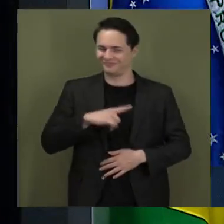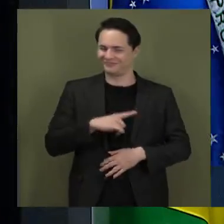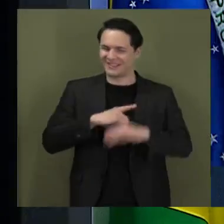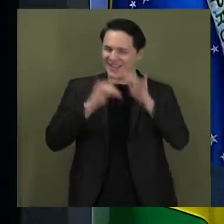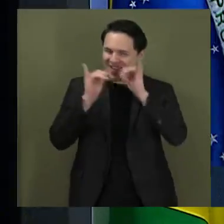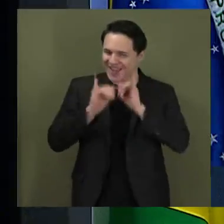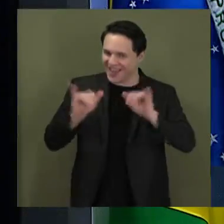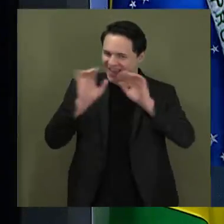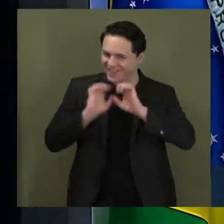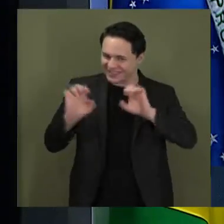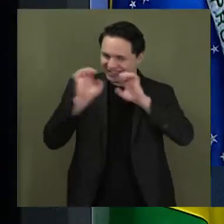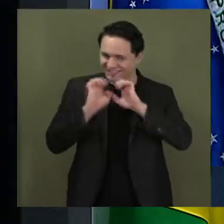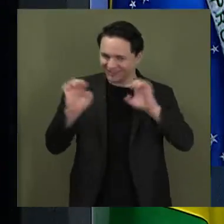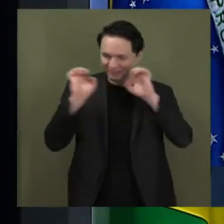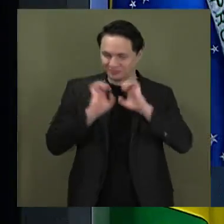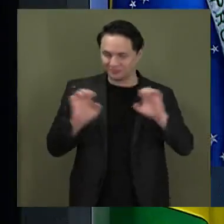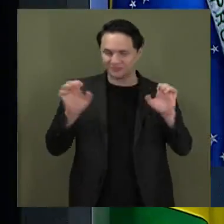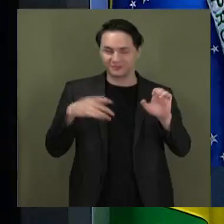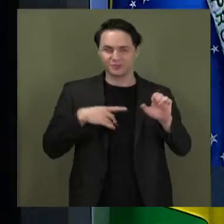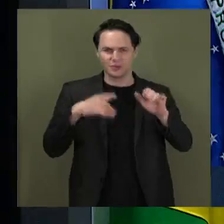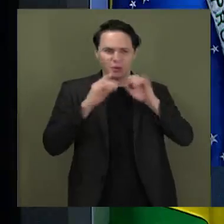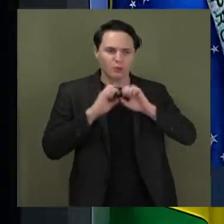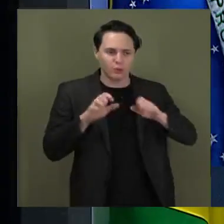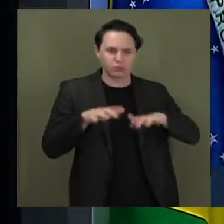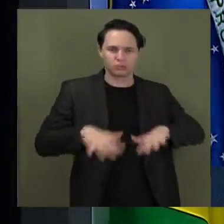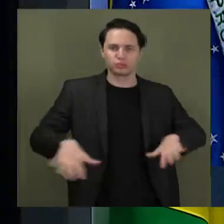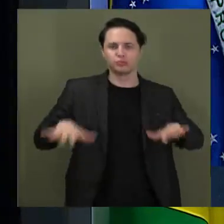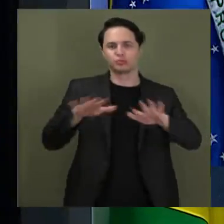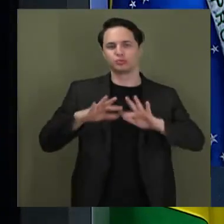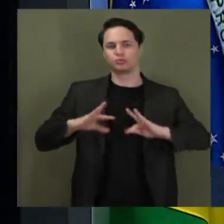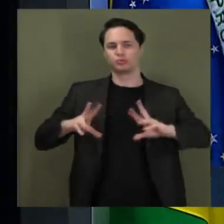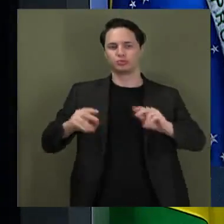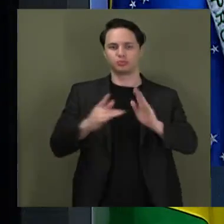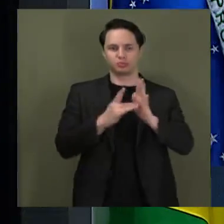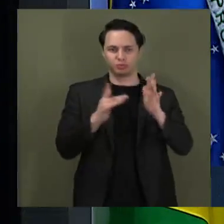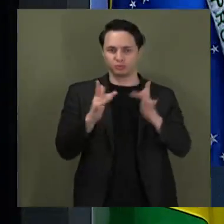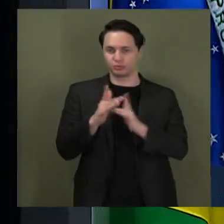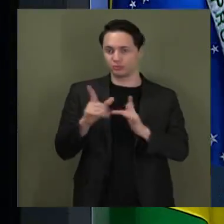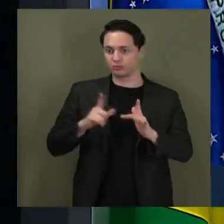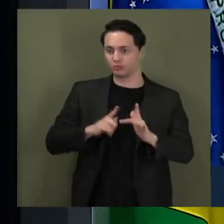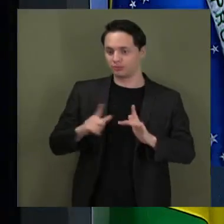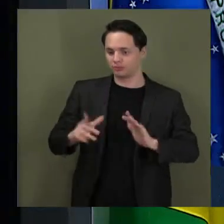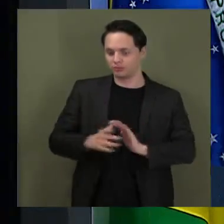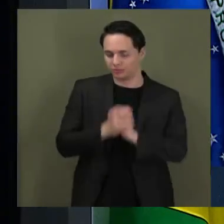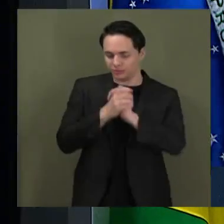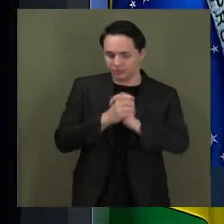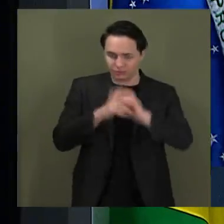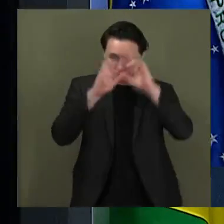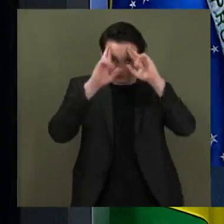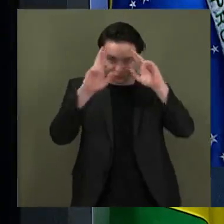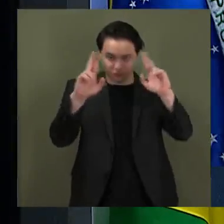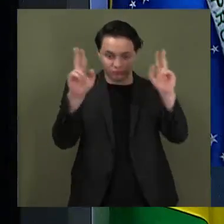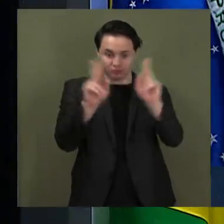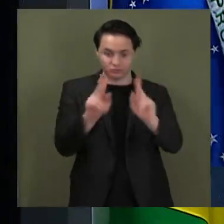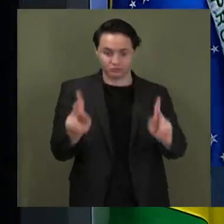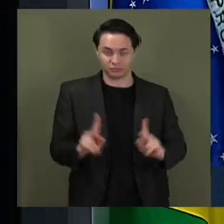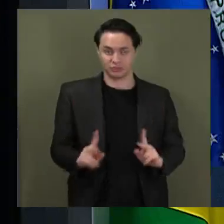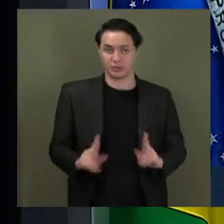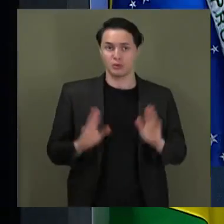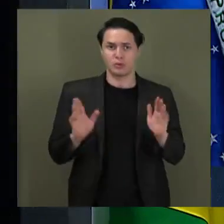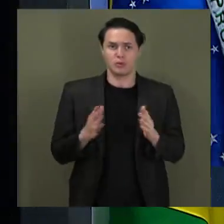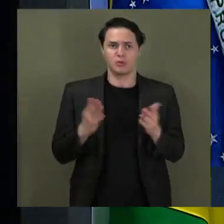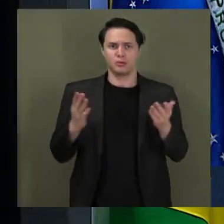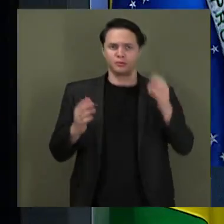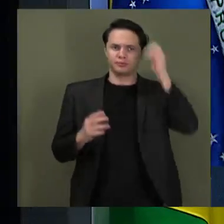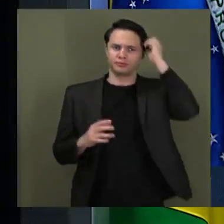evangelizadora de levar o evangelho para todo mundo. A cordialidade, o respeito,